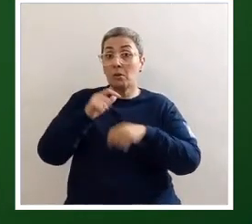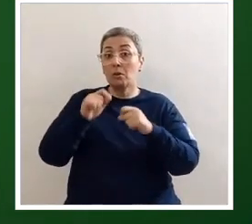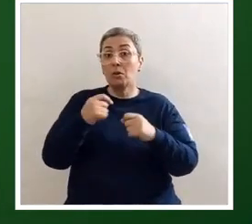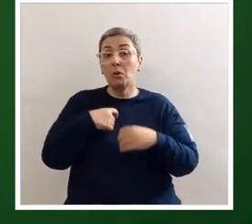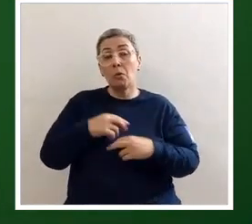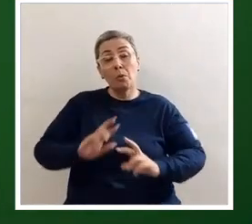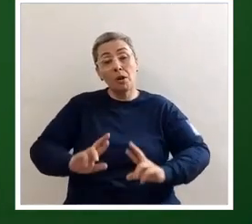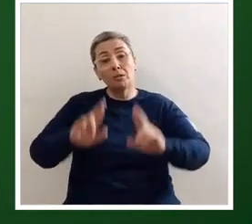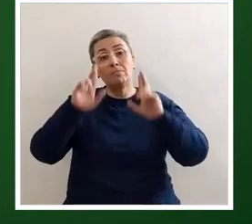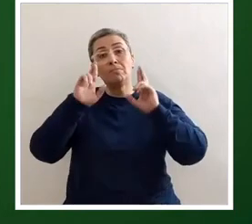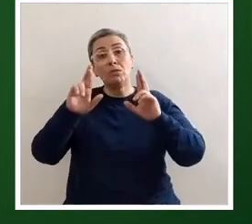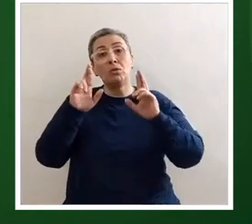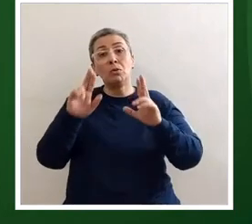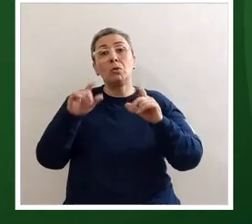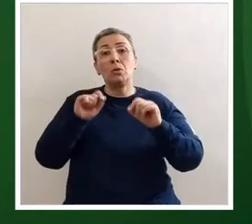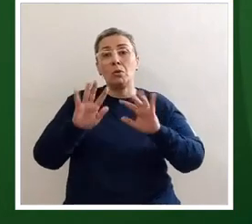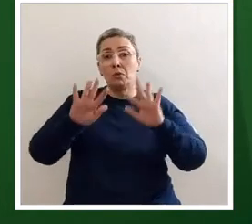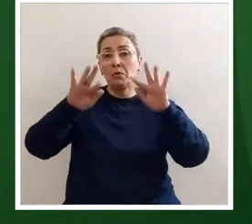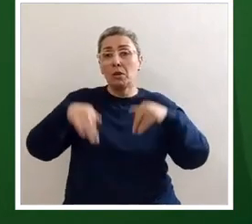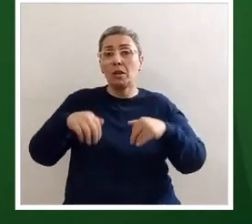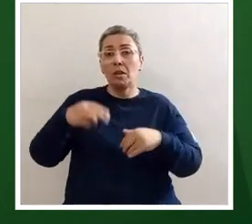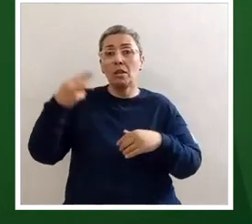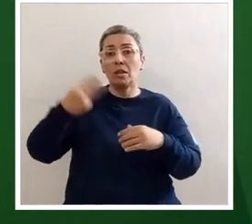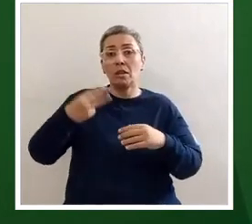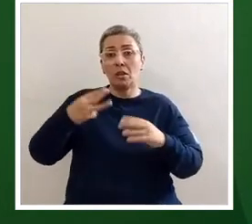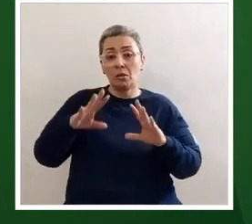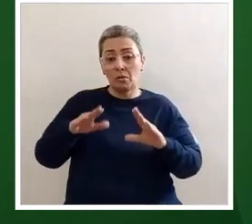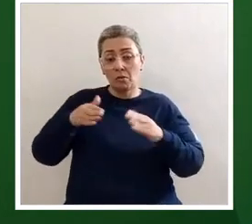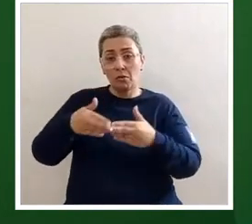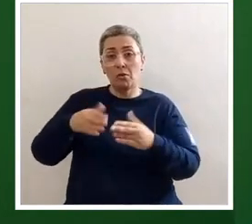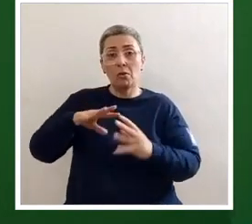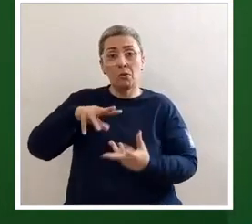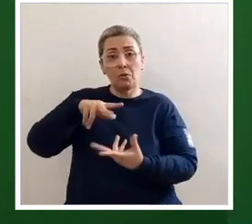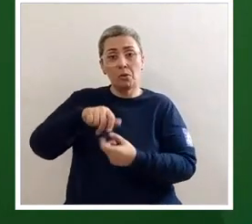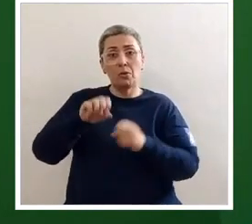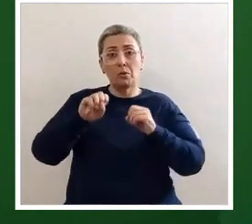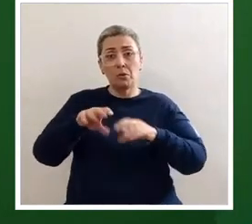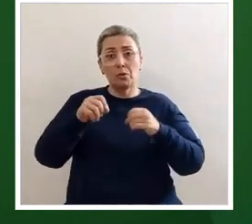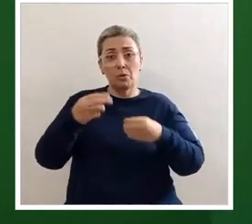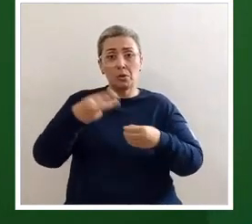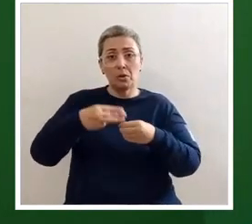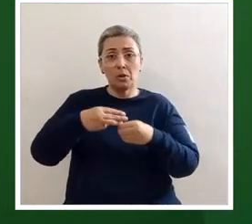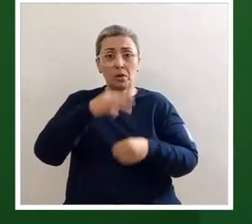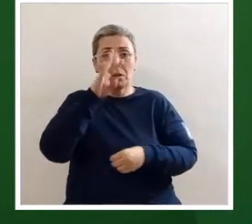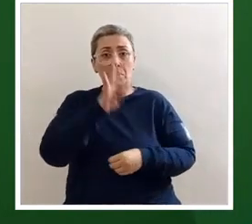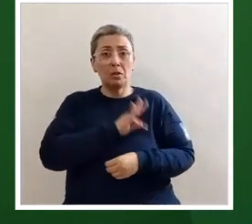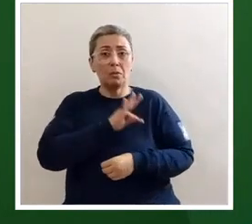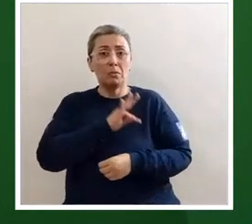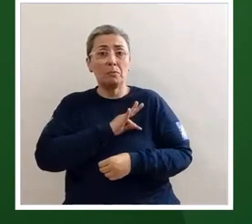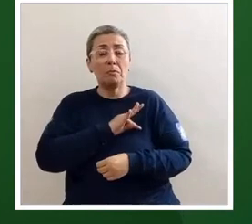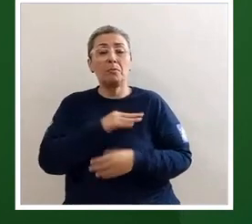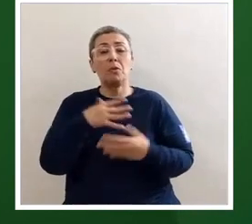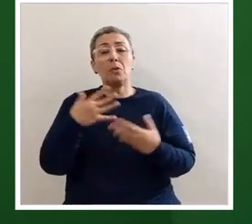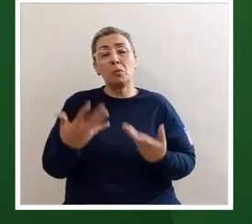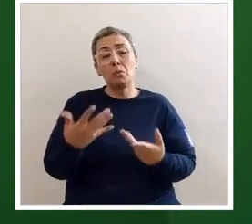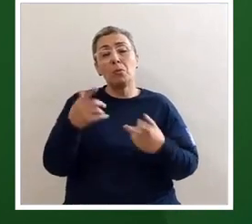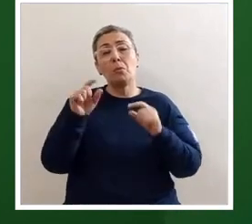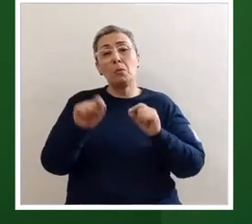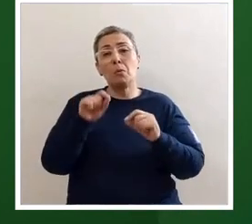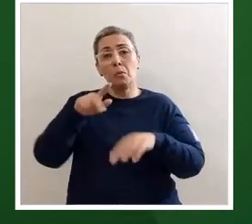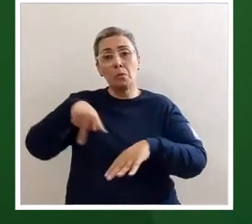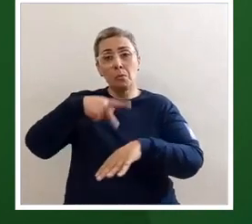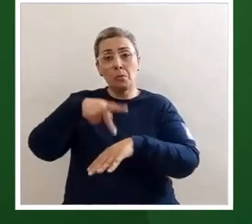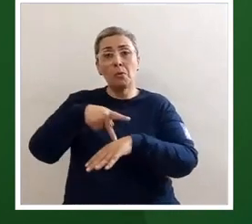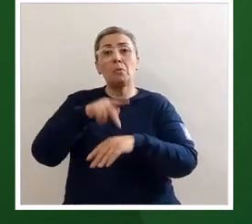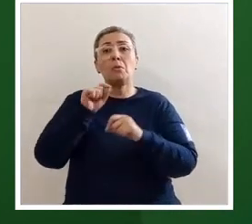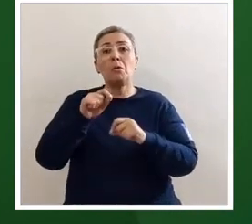esse desejo ao fechar essa terceira Edição do fórum internacional da educação dos Municípios do Alto Tietê né que o país